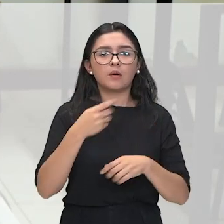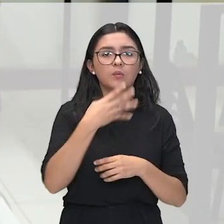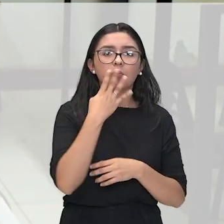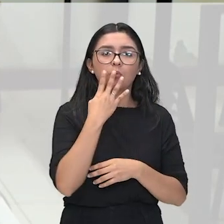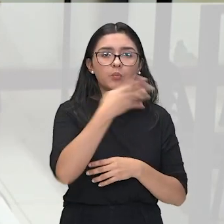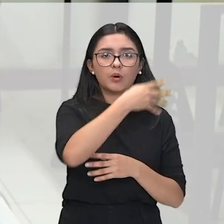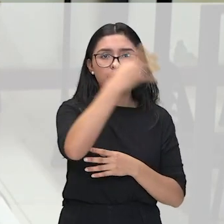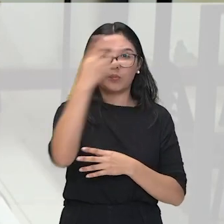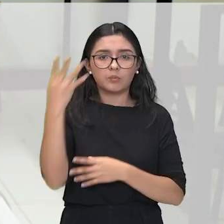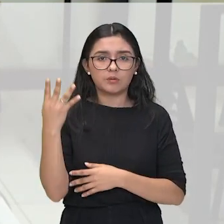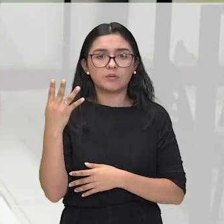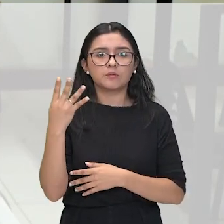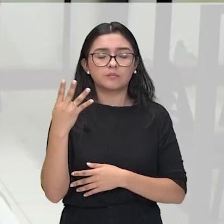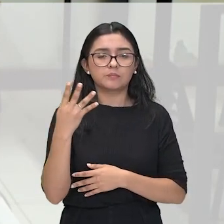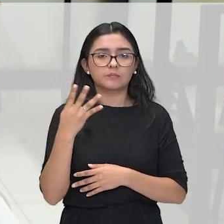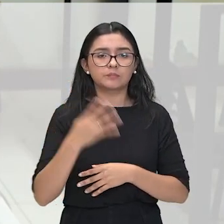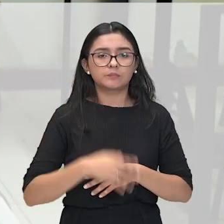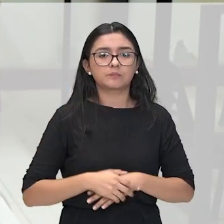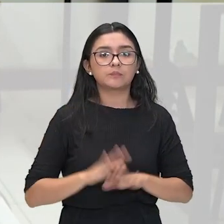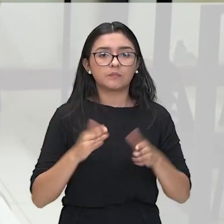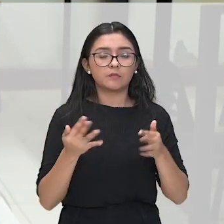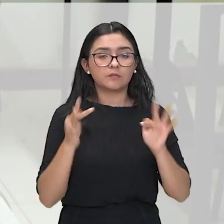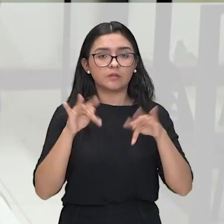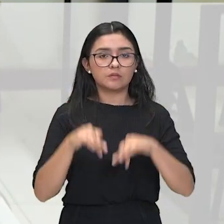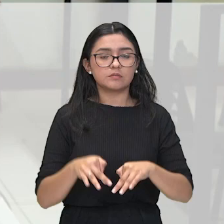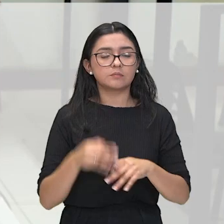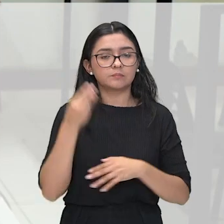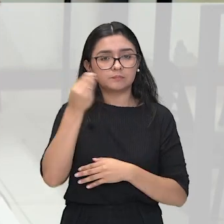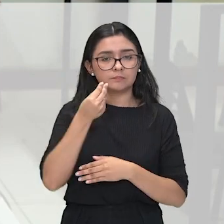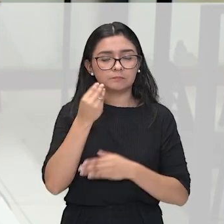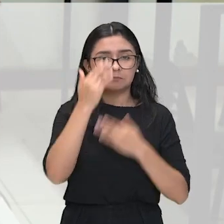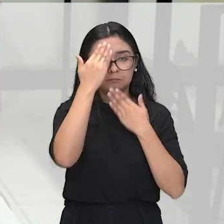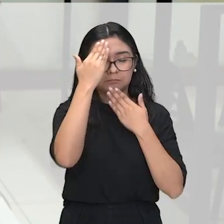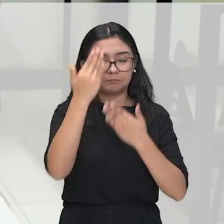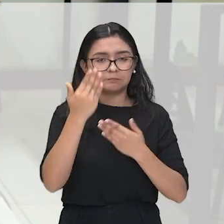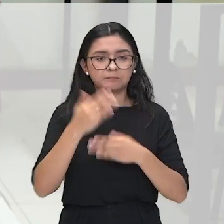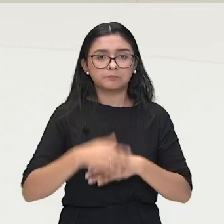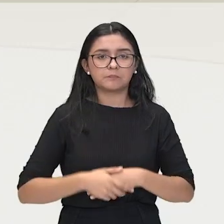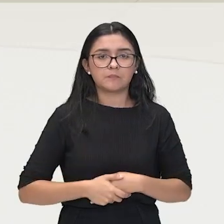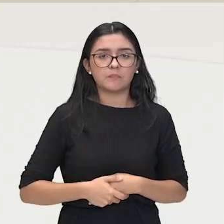céu. Por hoje é só. Muito obrigado e até a próxima.